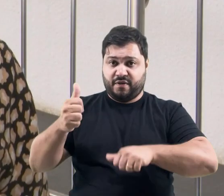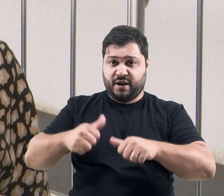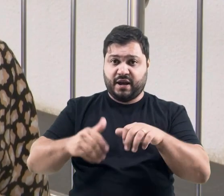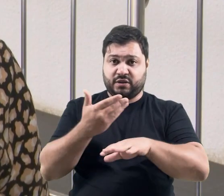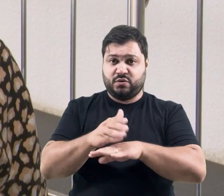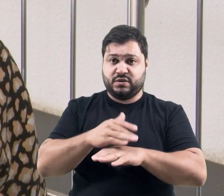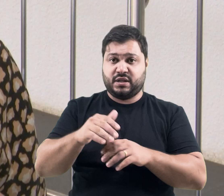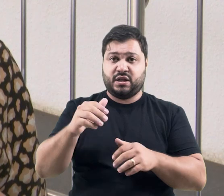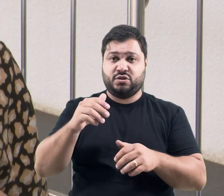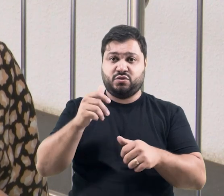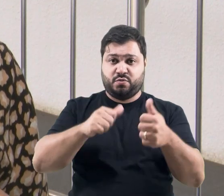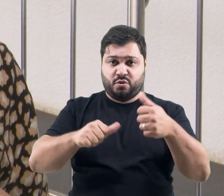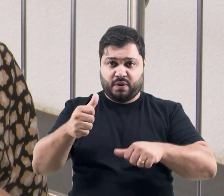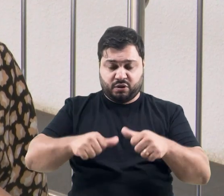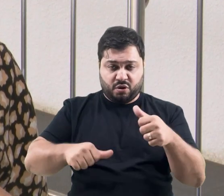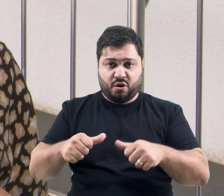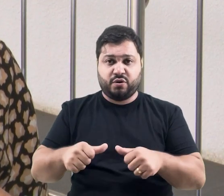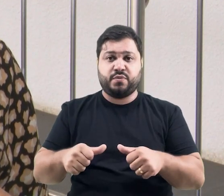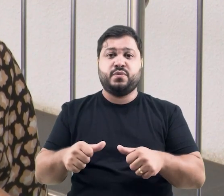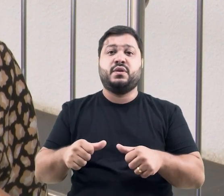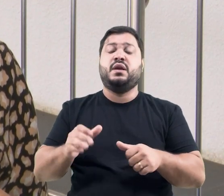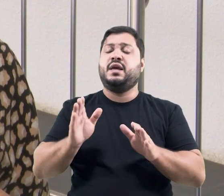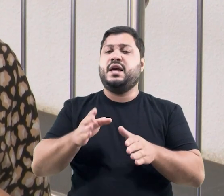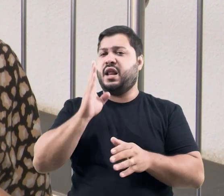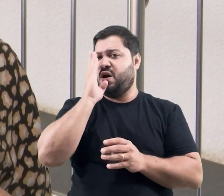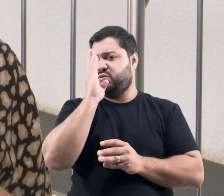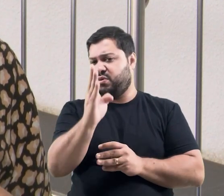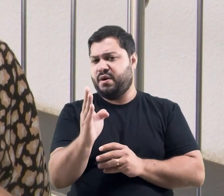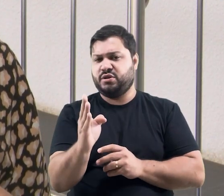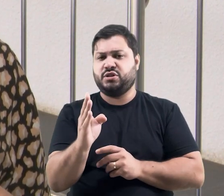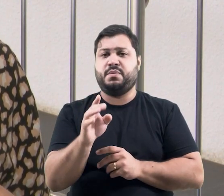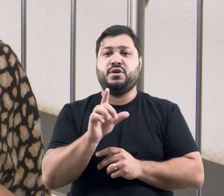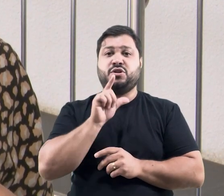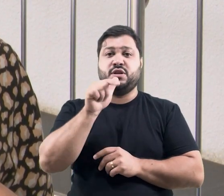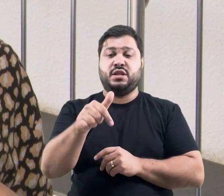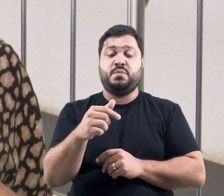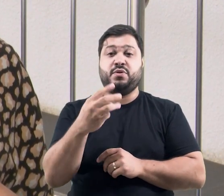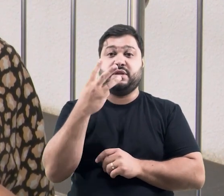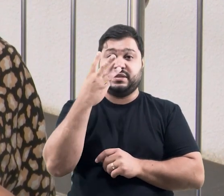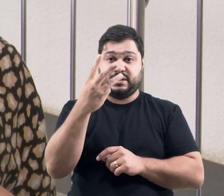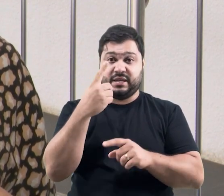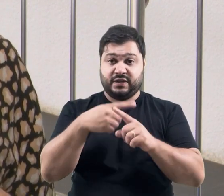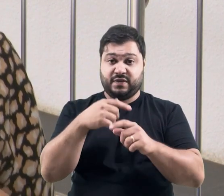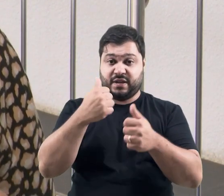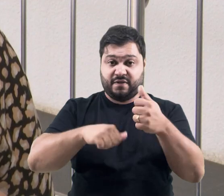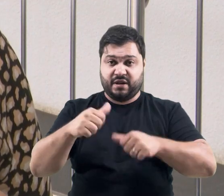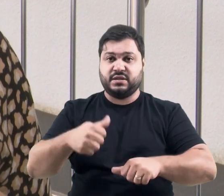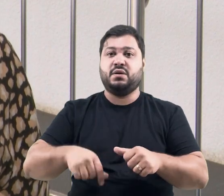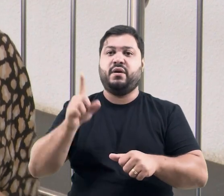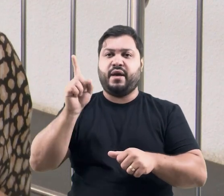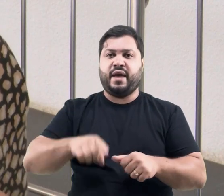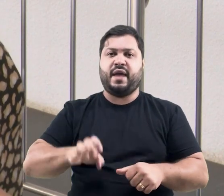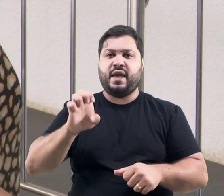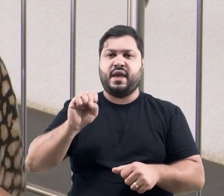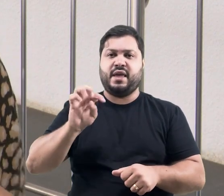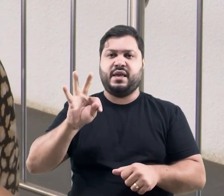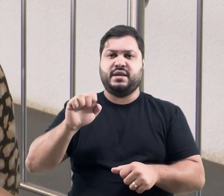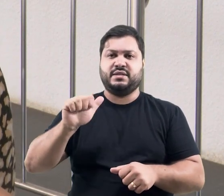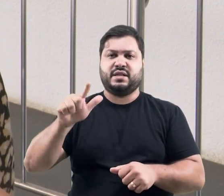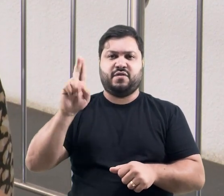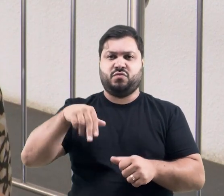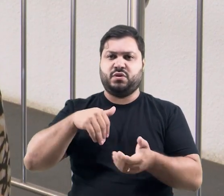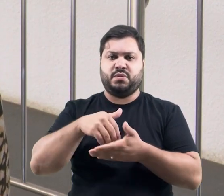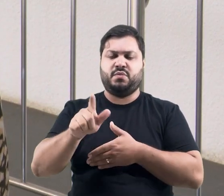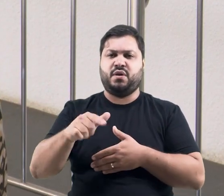servidor avaliado no estágio probatório, ele automaticamente, depois das 3 avaliações, ele se